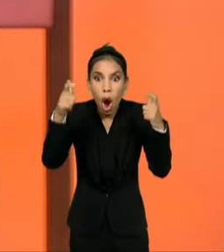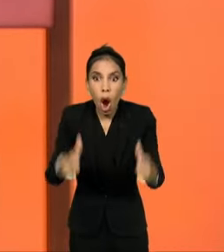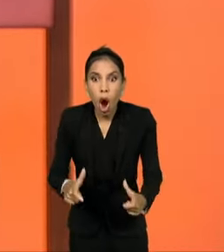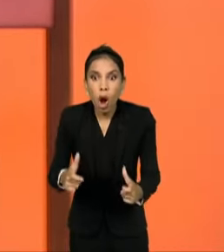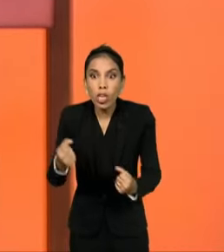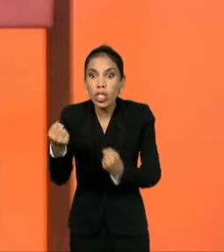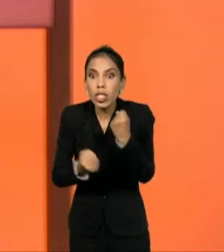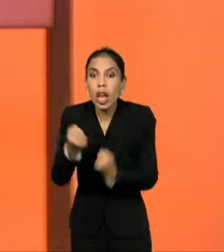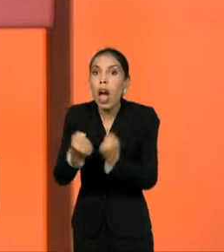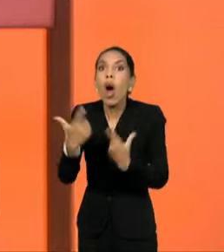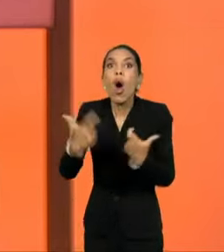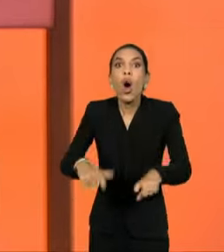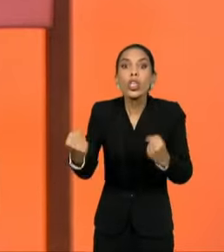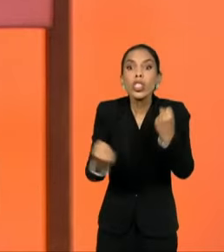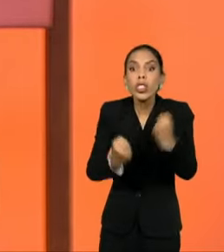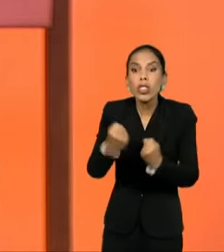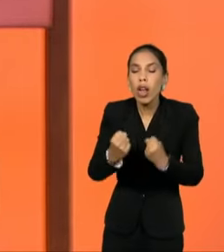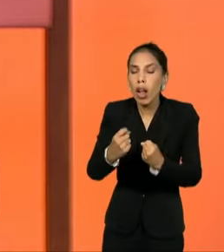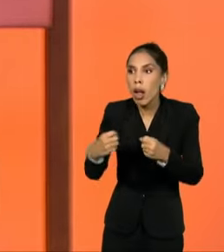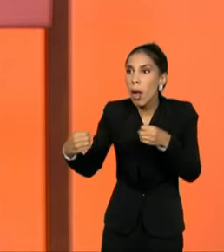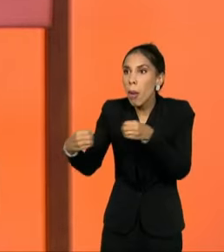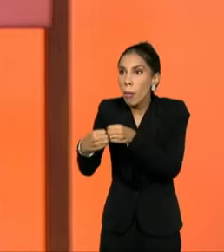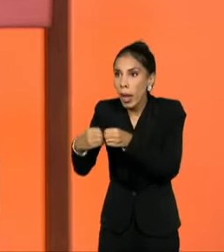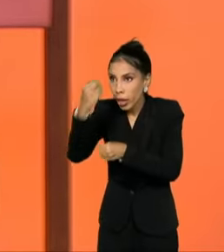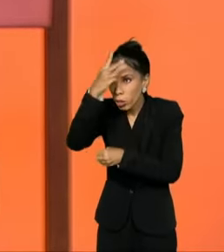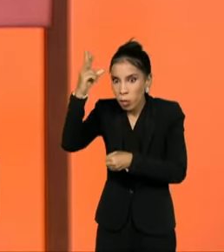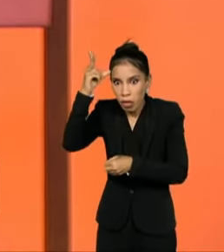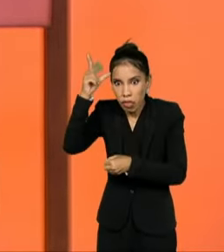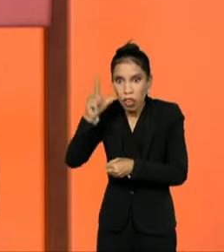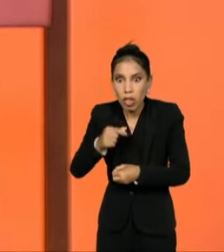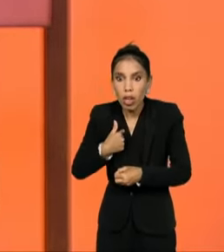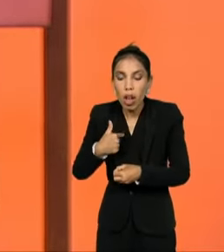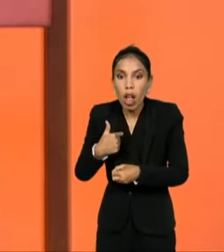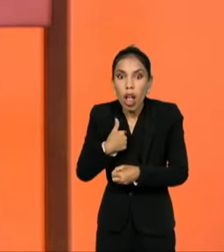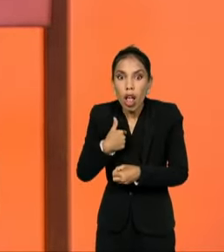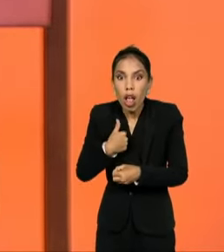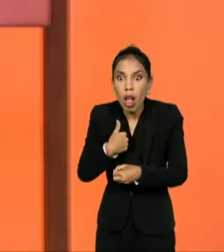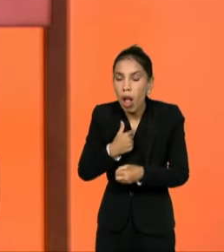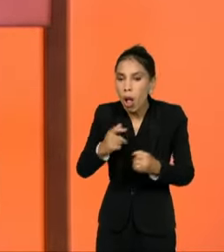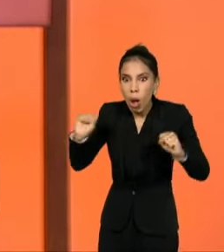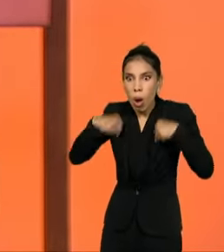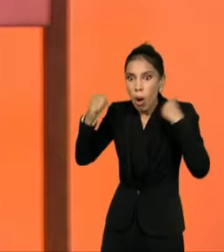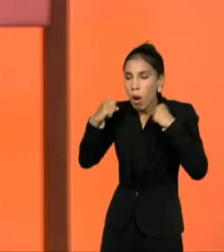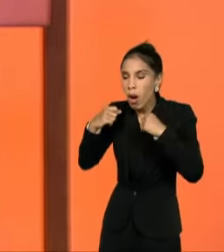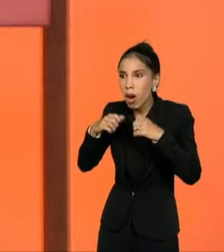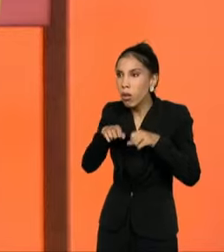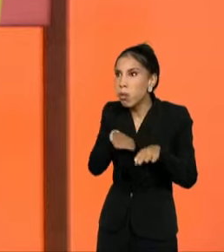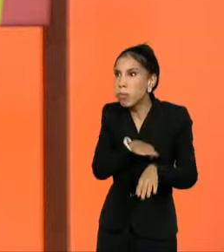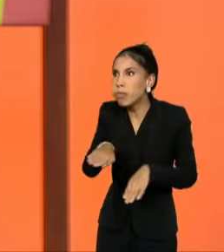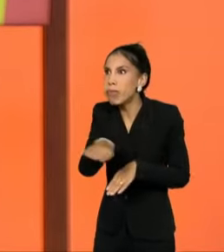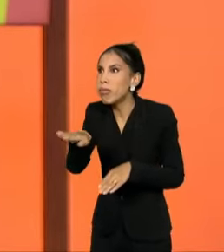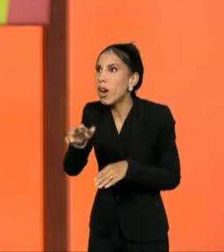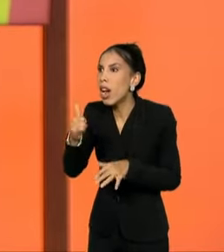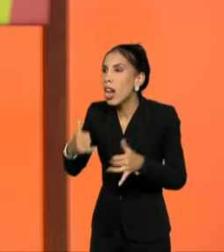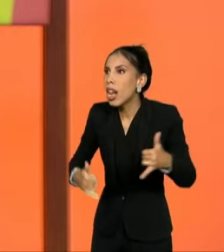Aí me disseram mais ou menos onde é que era, que é perto da prefeitura, né? Aí eu disparei para lá e no caminho liguei para o Rivaldo.